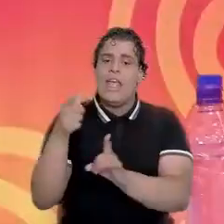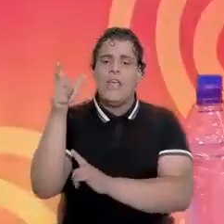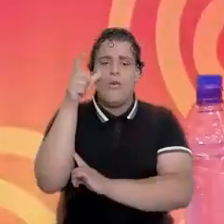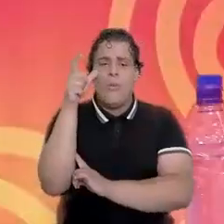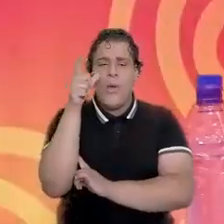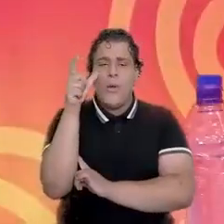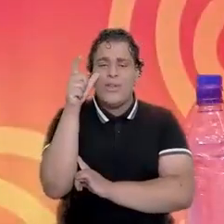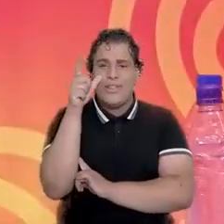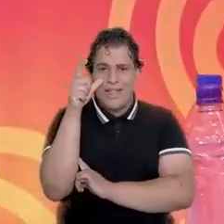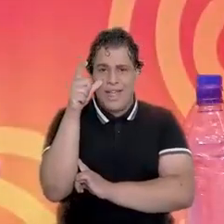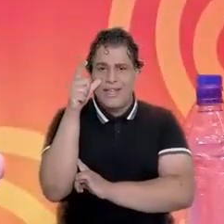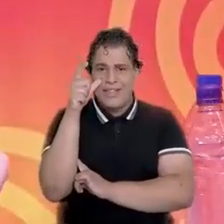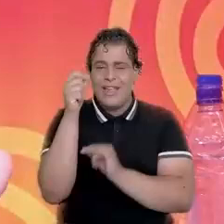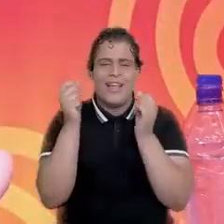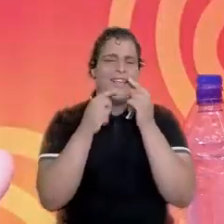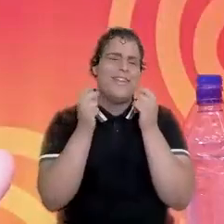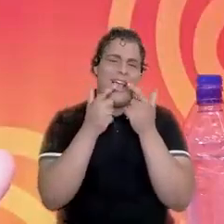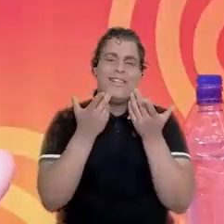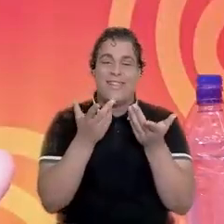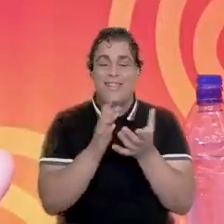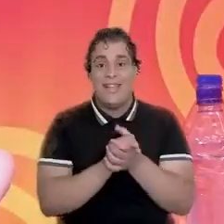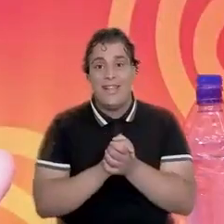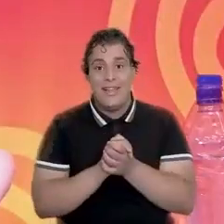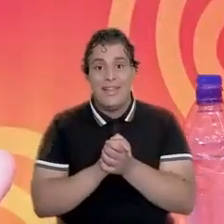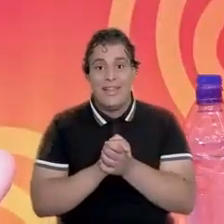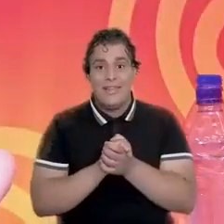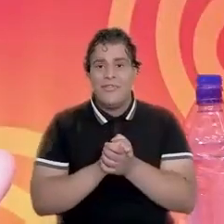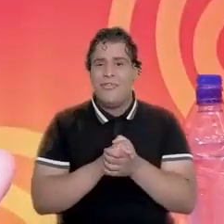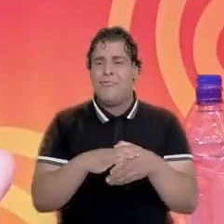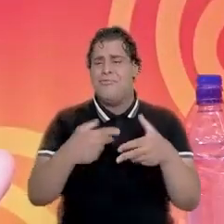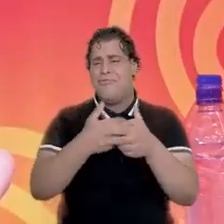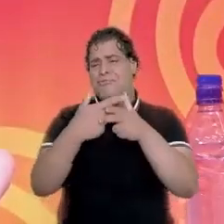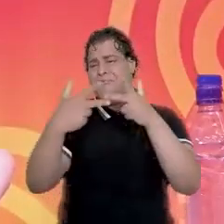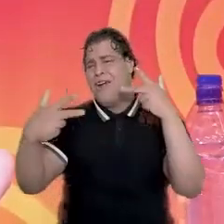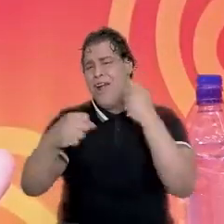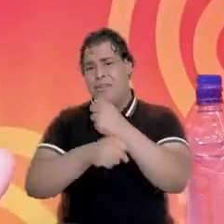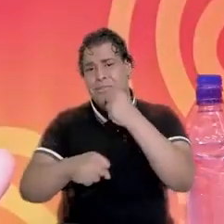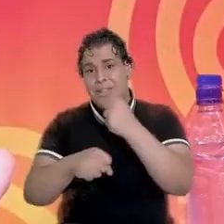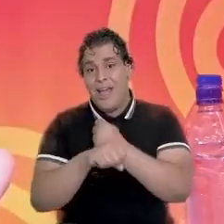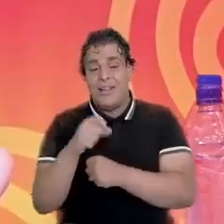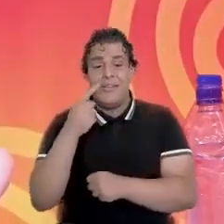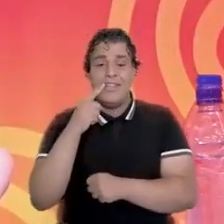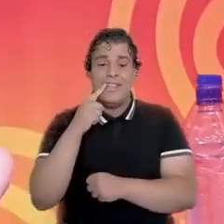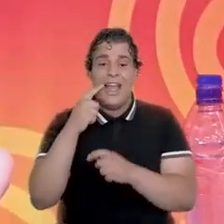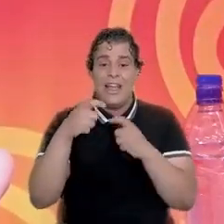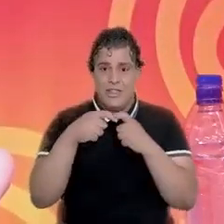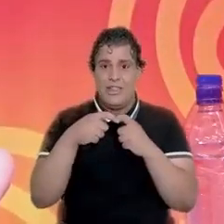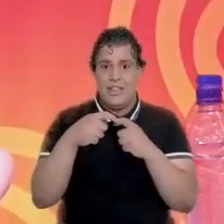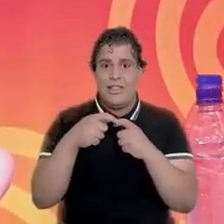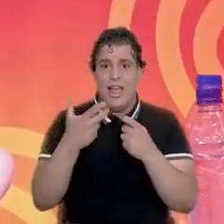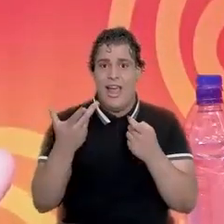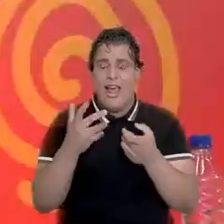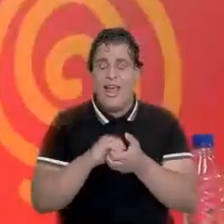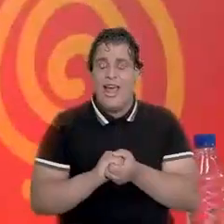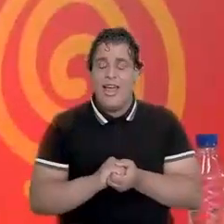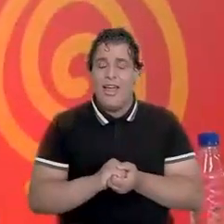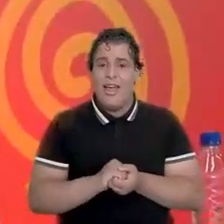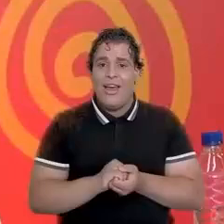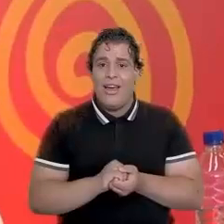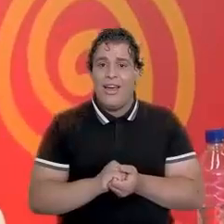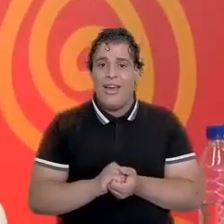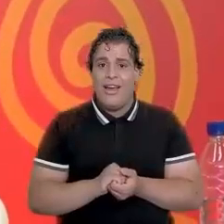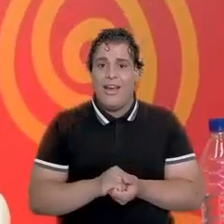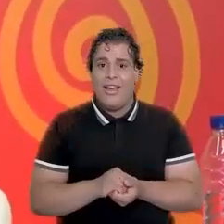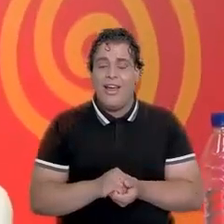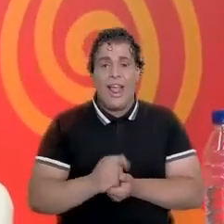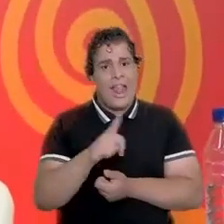meio cômica até. Foram tantos anos de profissão aí como dentista, em consultórios, né?